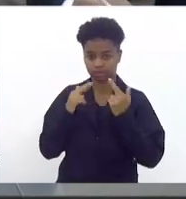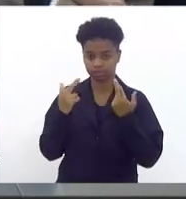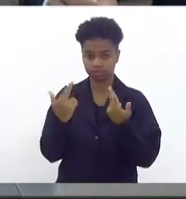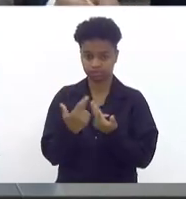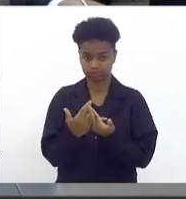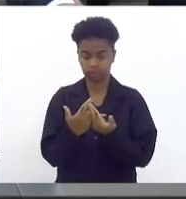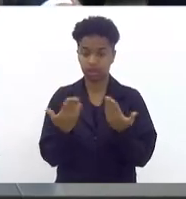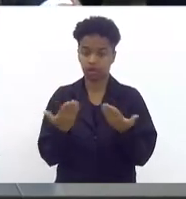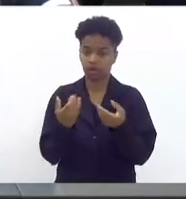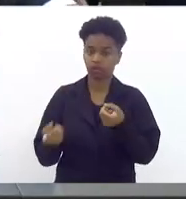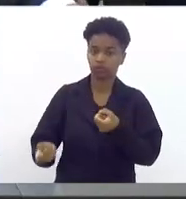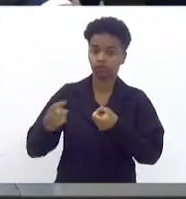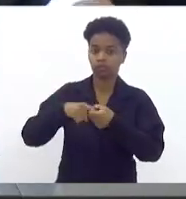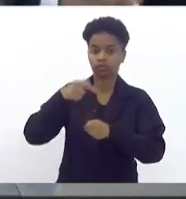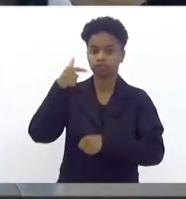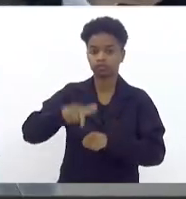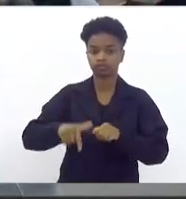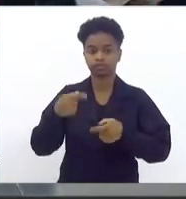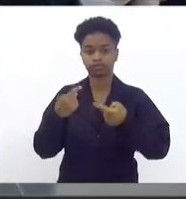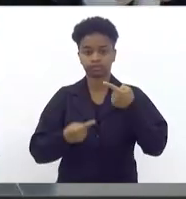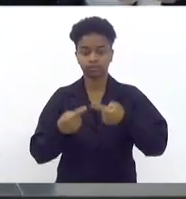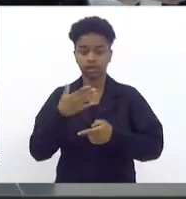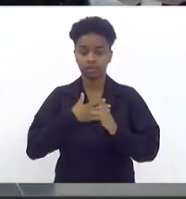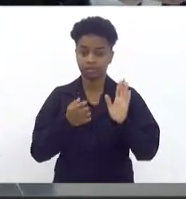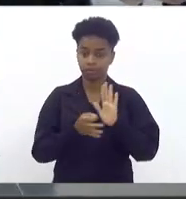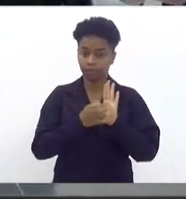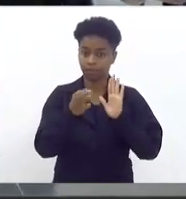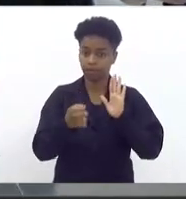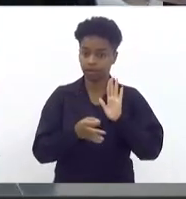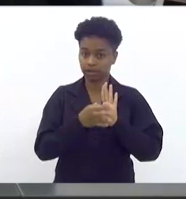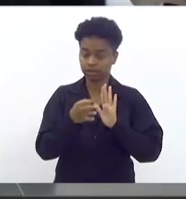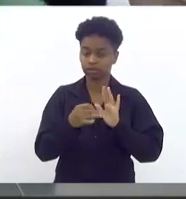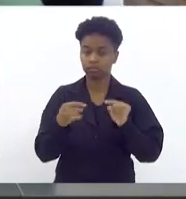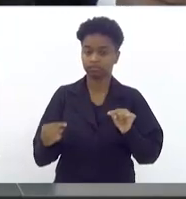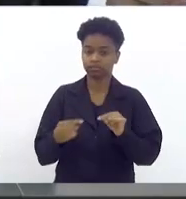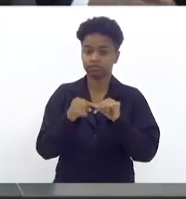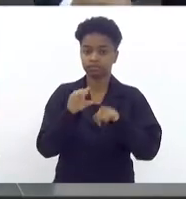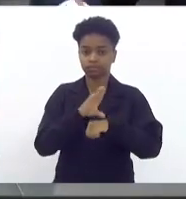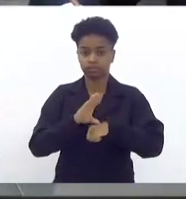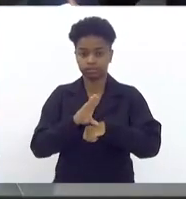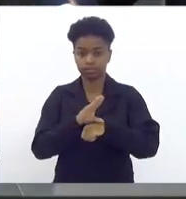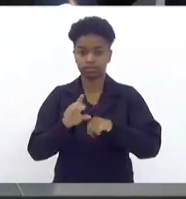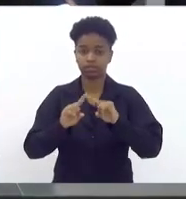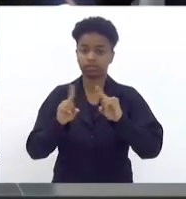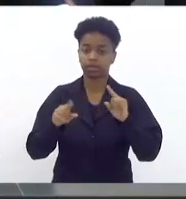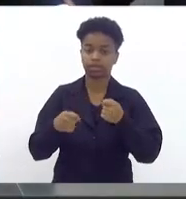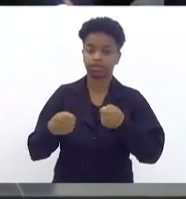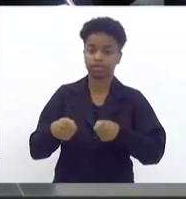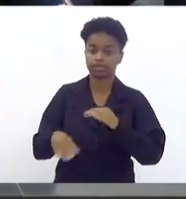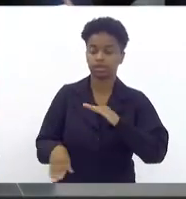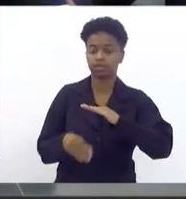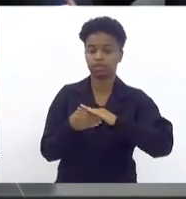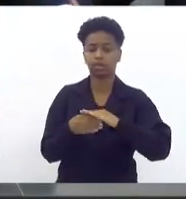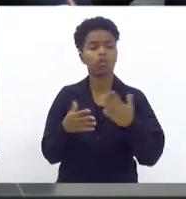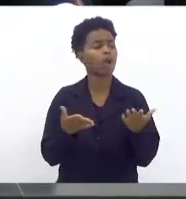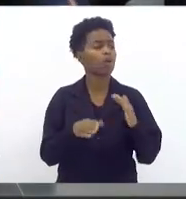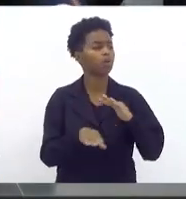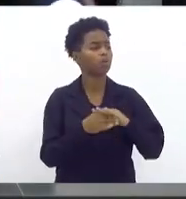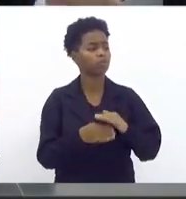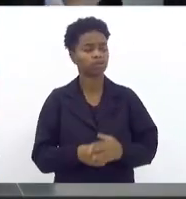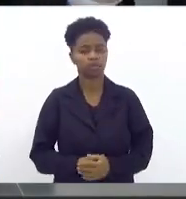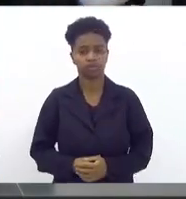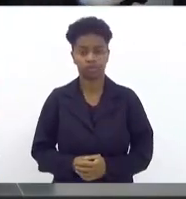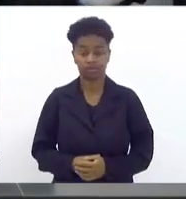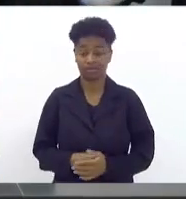e retorna agora nessa. Meu parecer é pela constitucionalidade com emenda. Qual emenda, deputado? Na